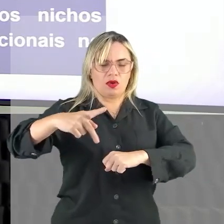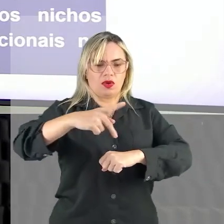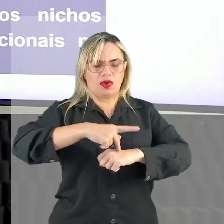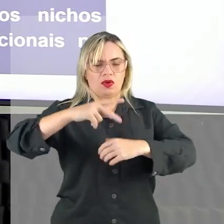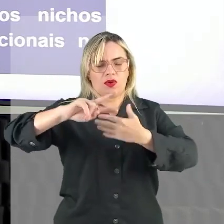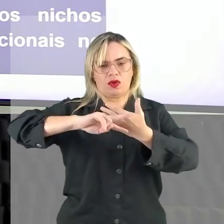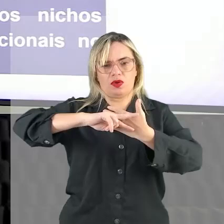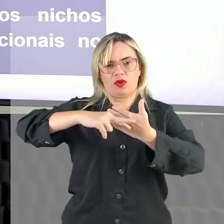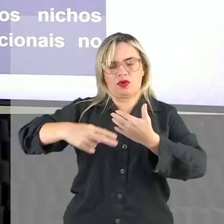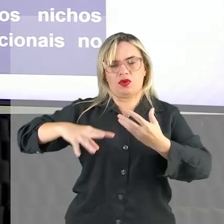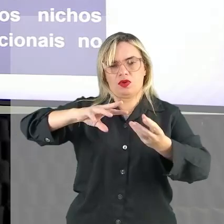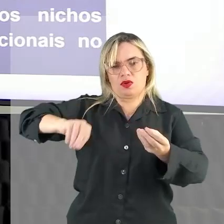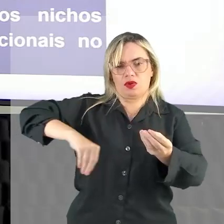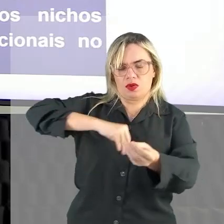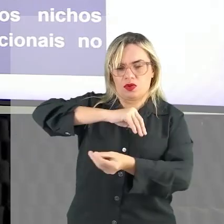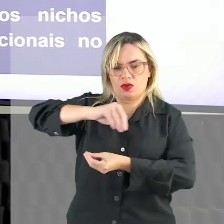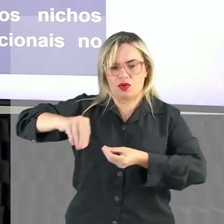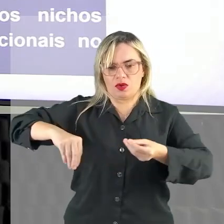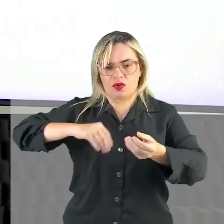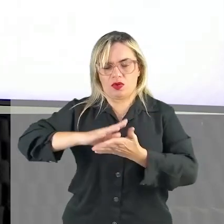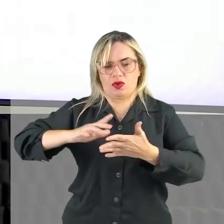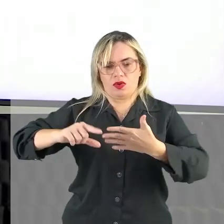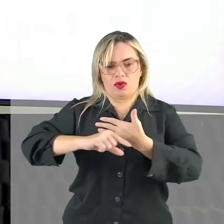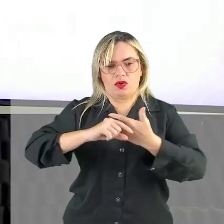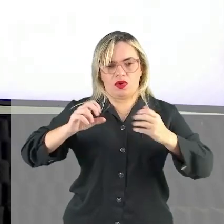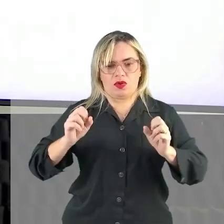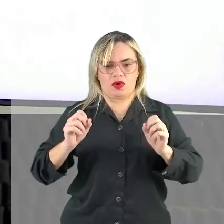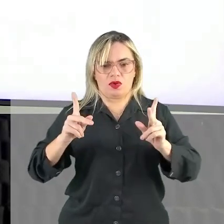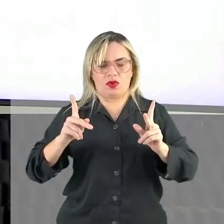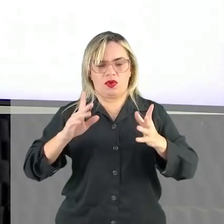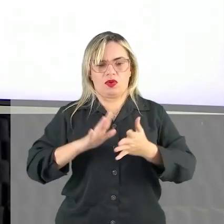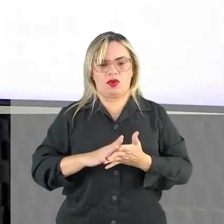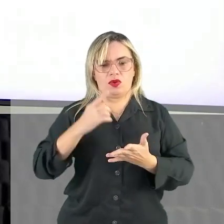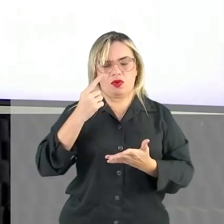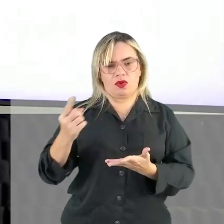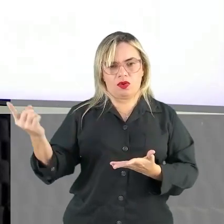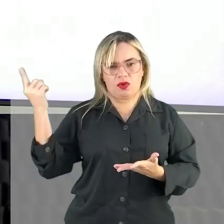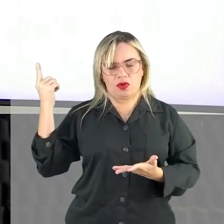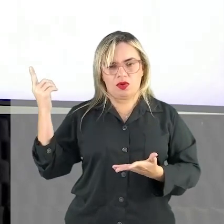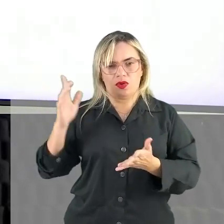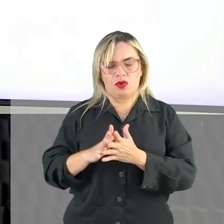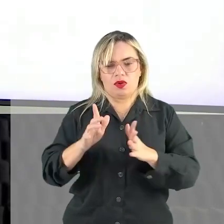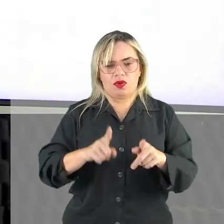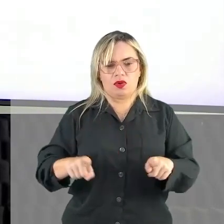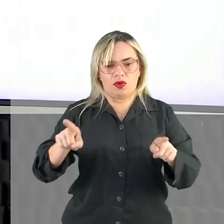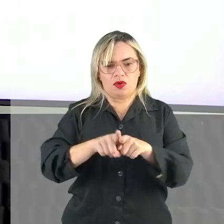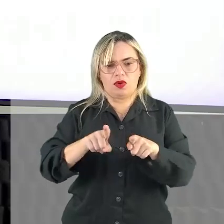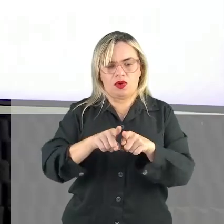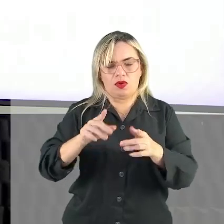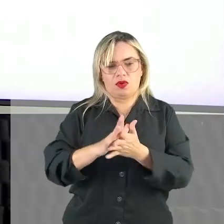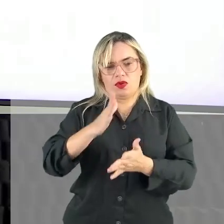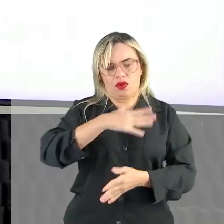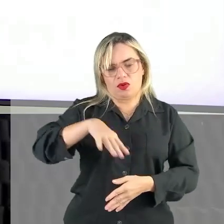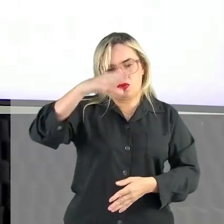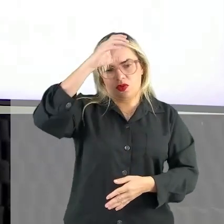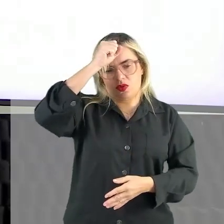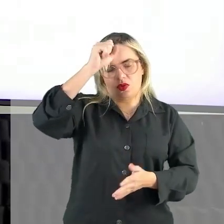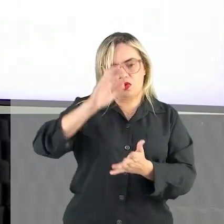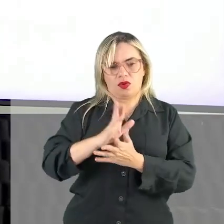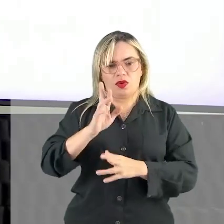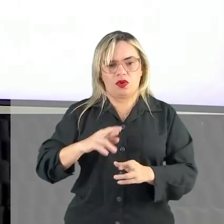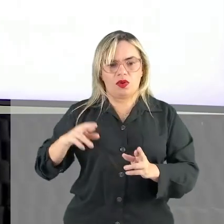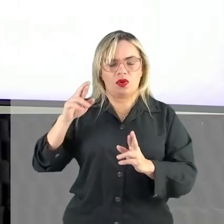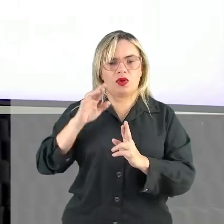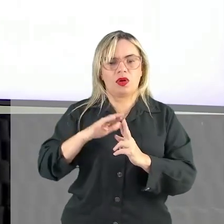consequência misturada com o meu indício de autoria, ok? E aqui a gente vai também aprender o que são referências, que